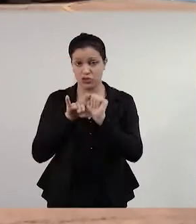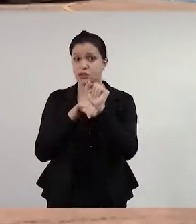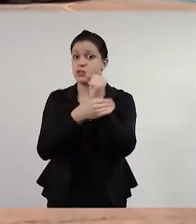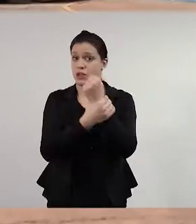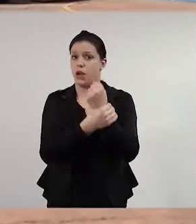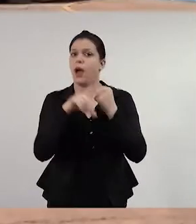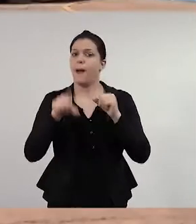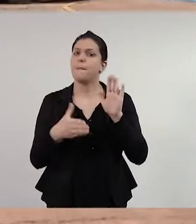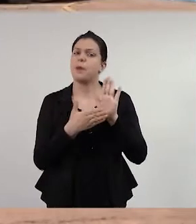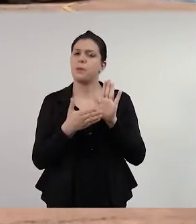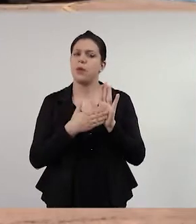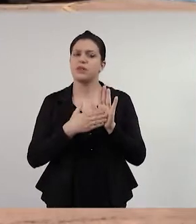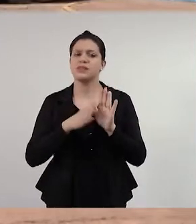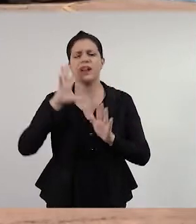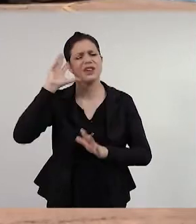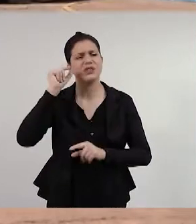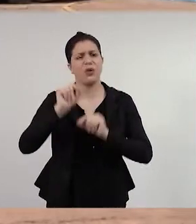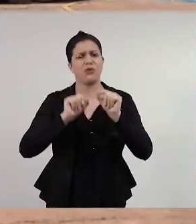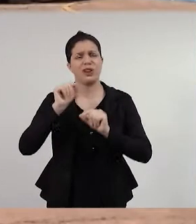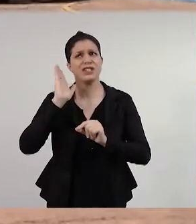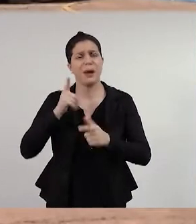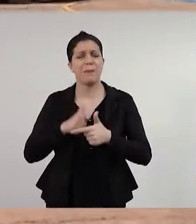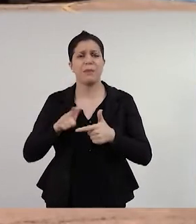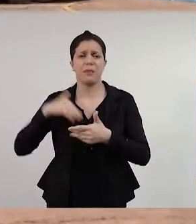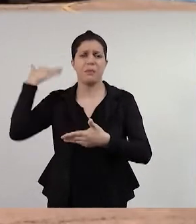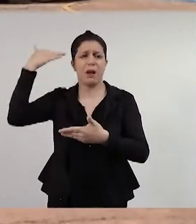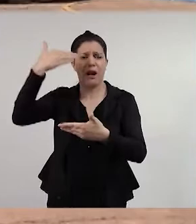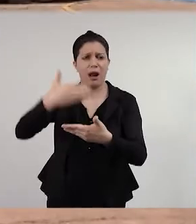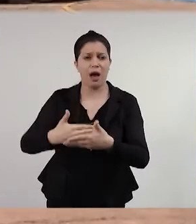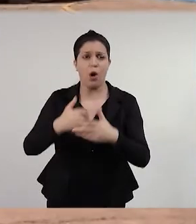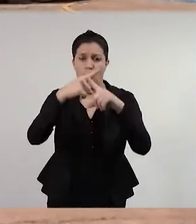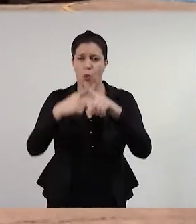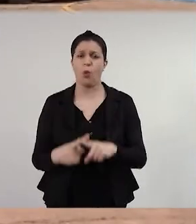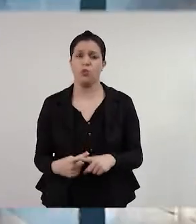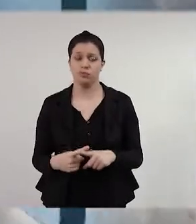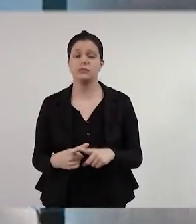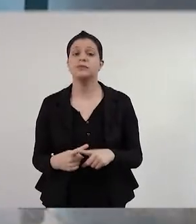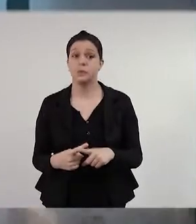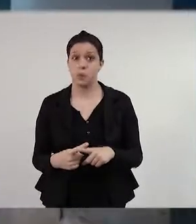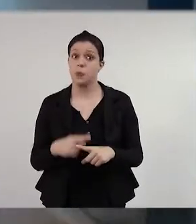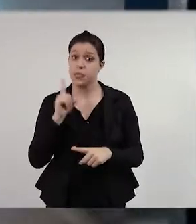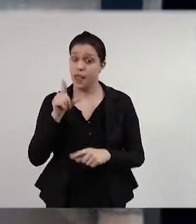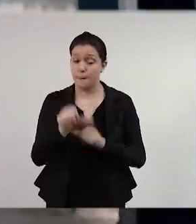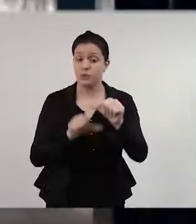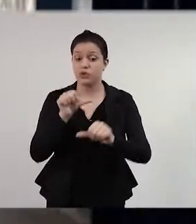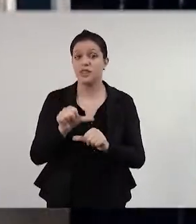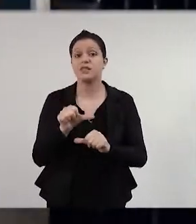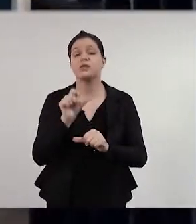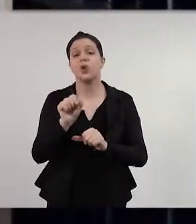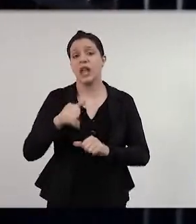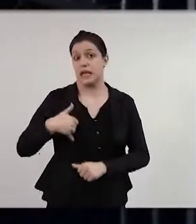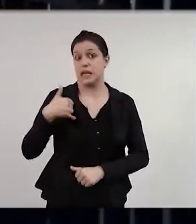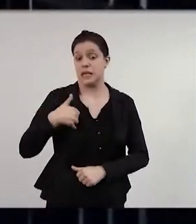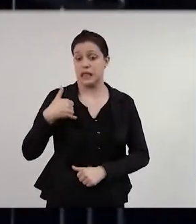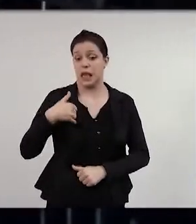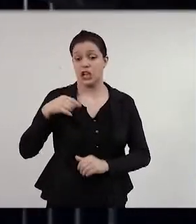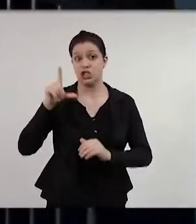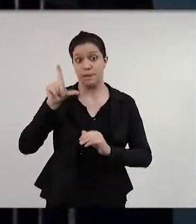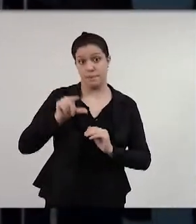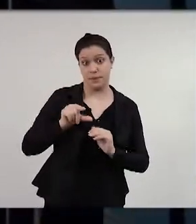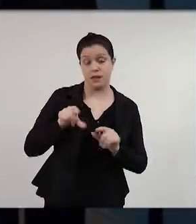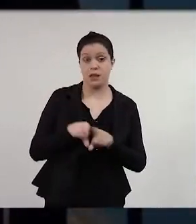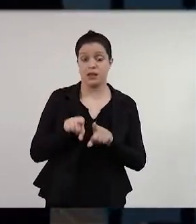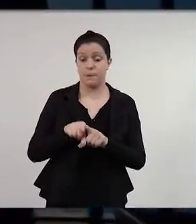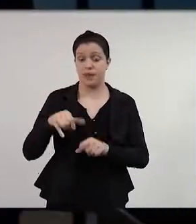A proposta resolve um embate de longo prazo, referente ao concurso público. A mudança é em relação à questão da idade mínima